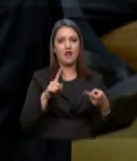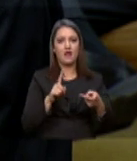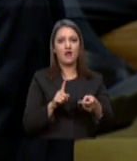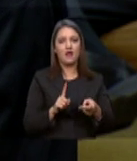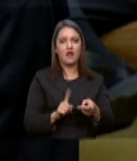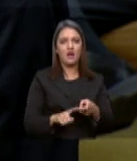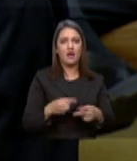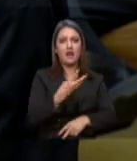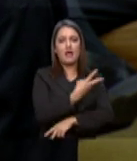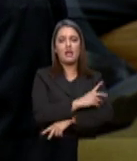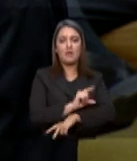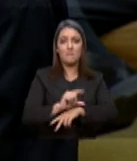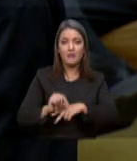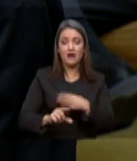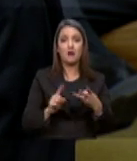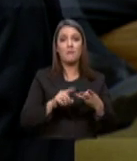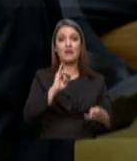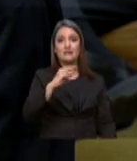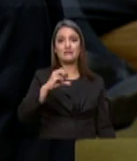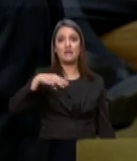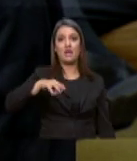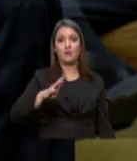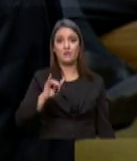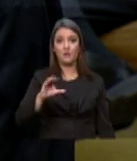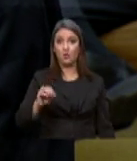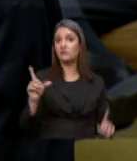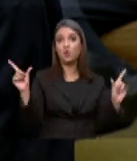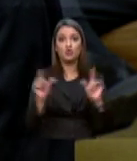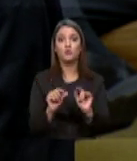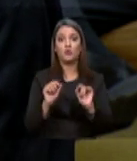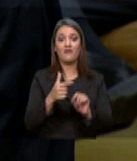ICMBio. Isso significa uma redução de